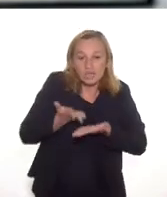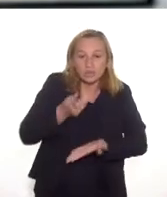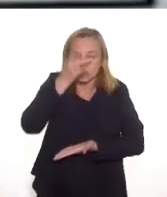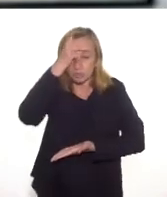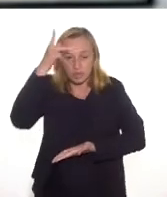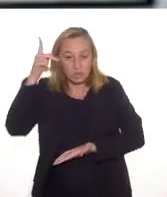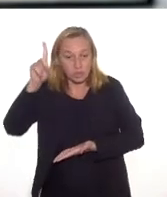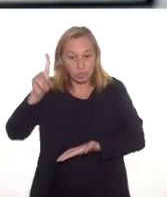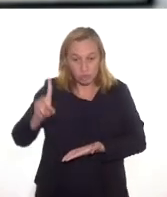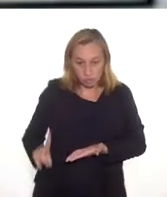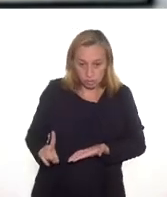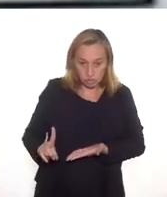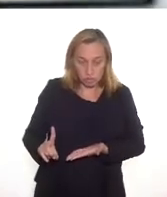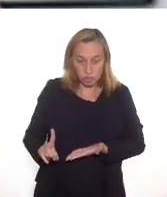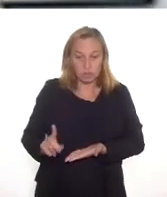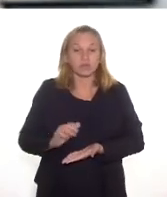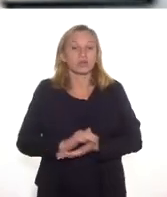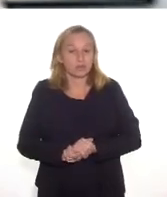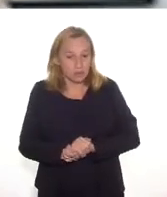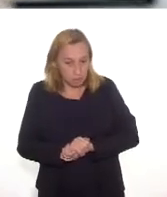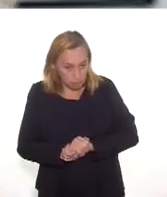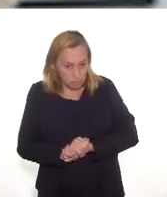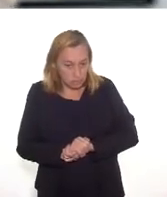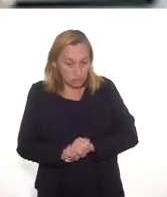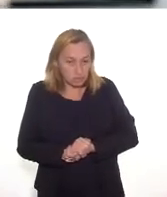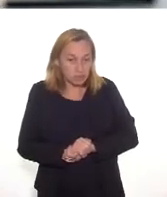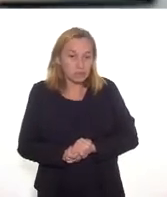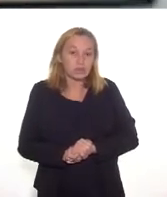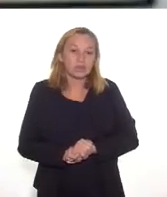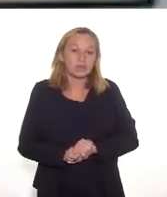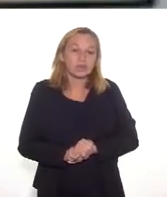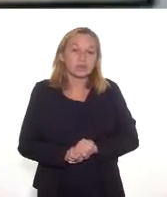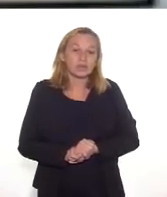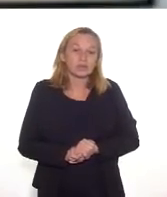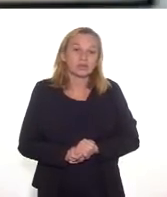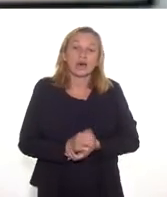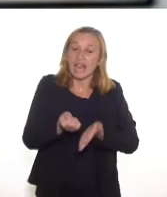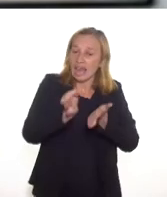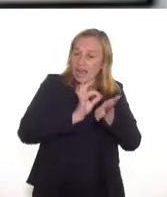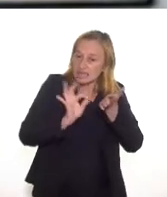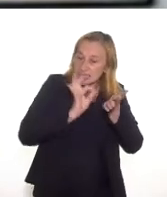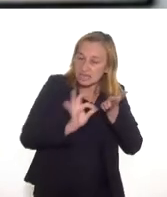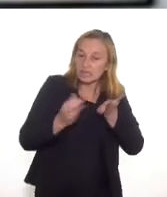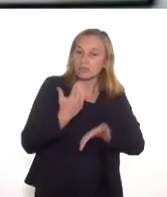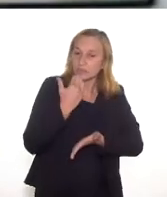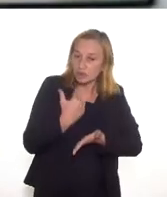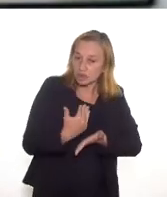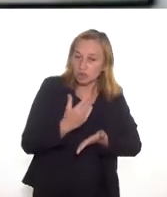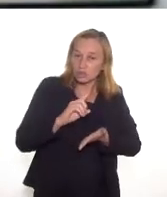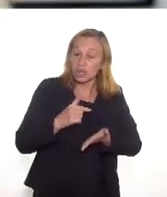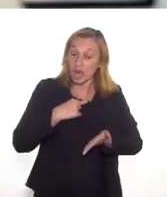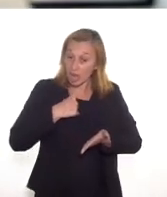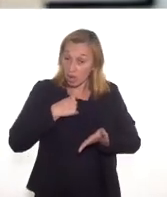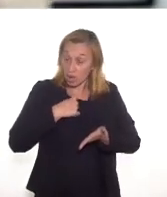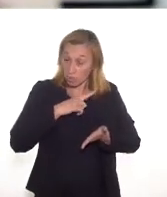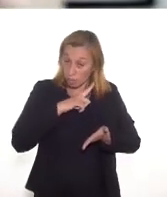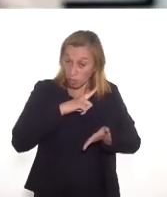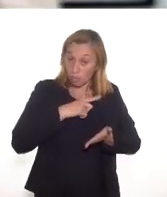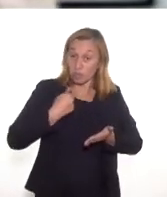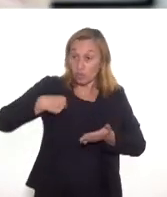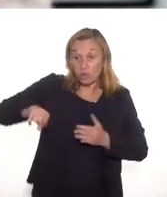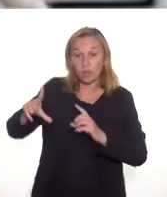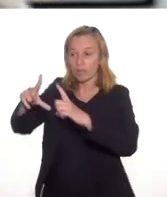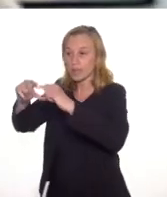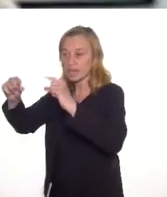pessoas, pai, mãe, cuidador de pessoas com deficiência, que assinem uma petição que eu próprio vou levar a Brasília para